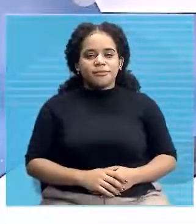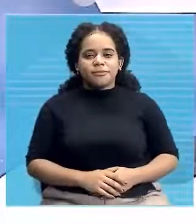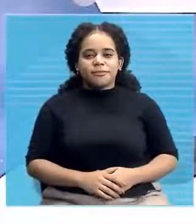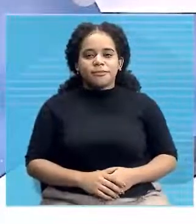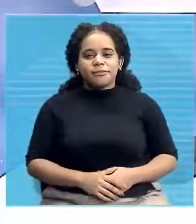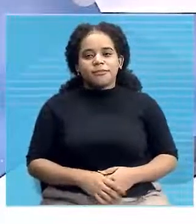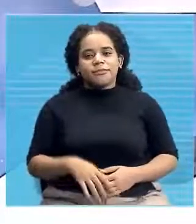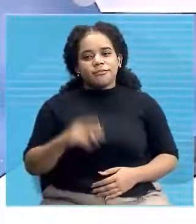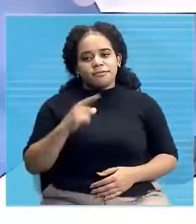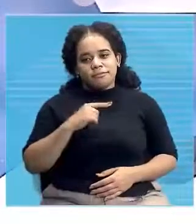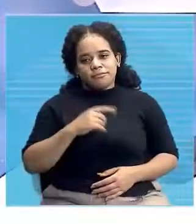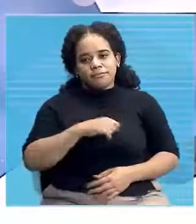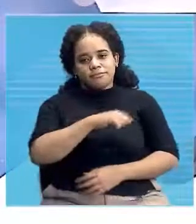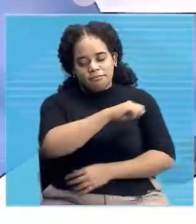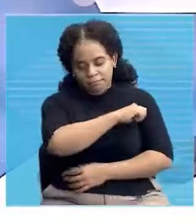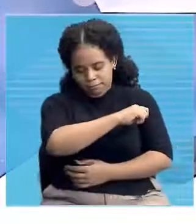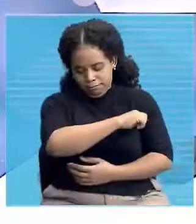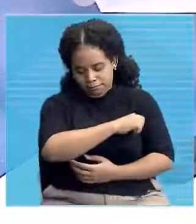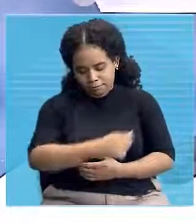Delvane,